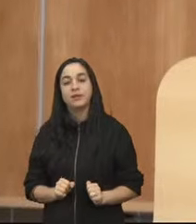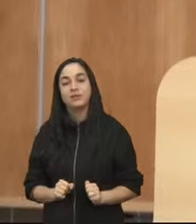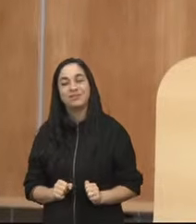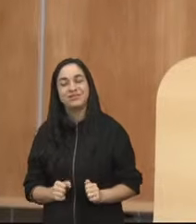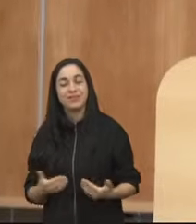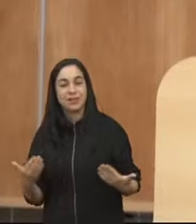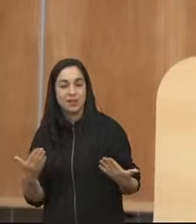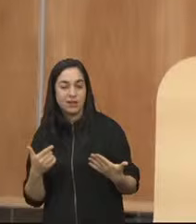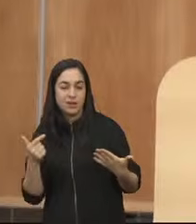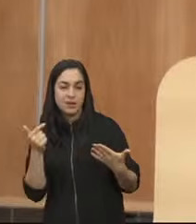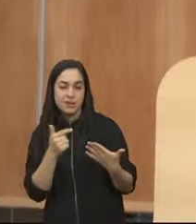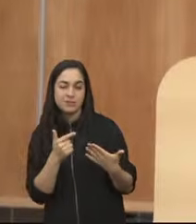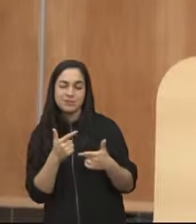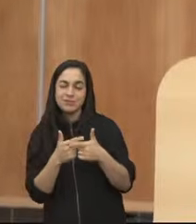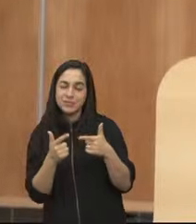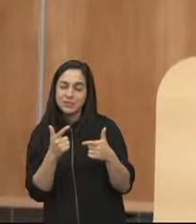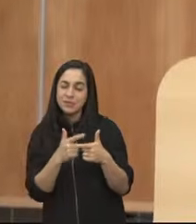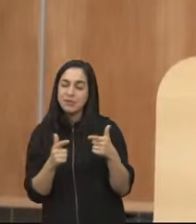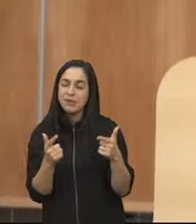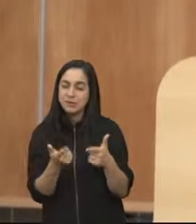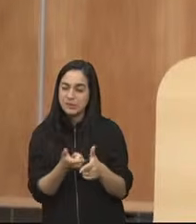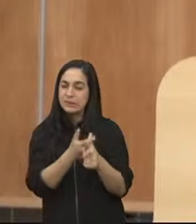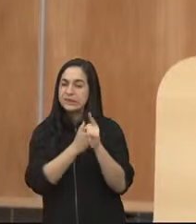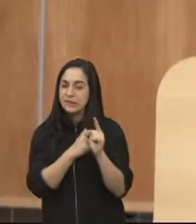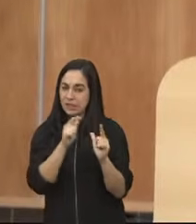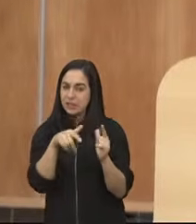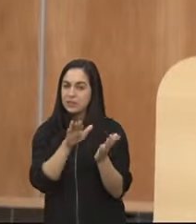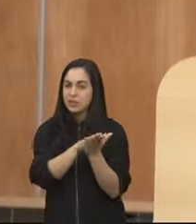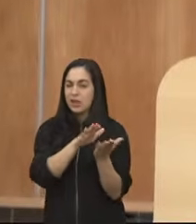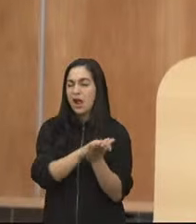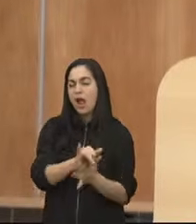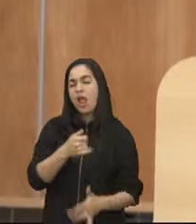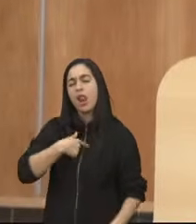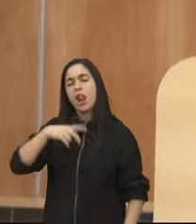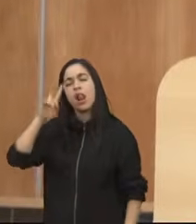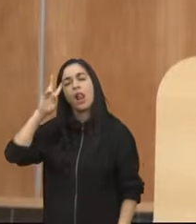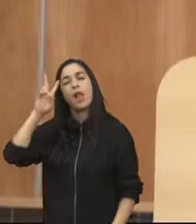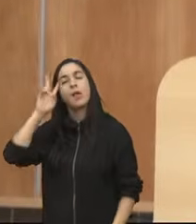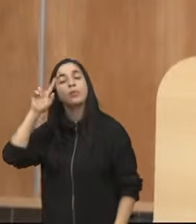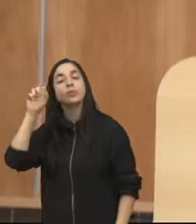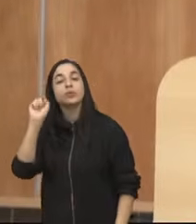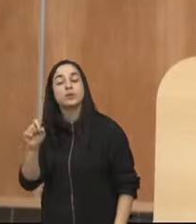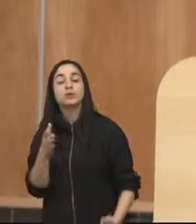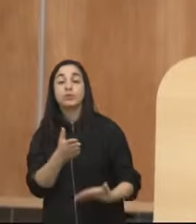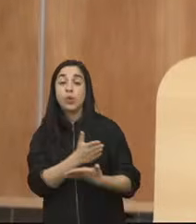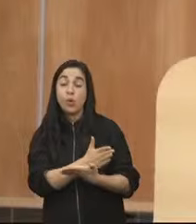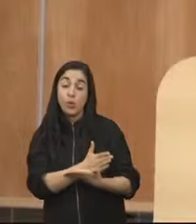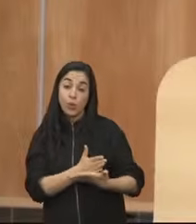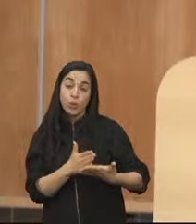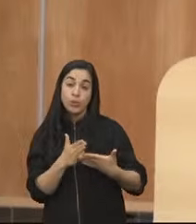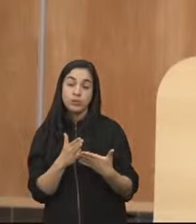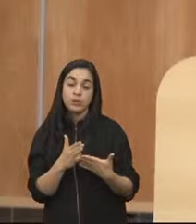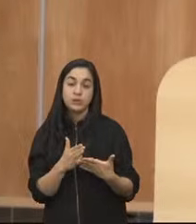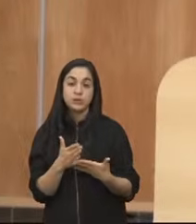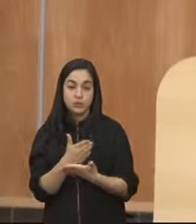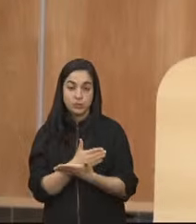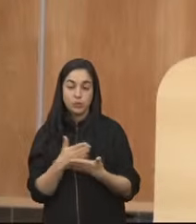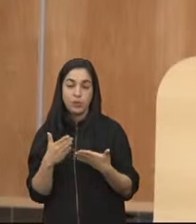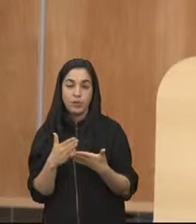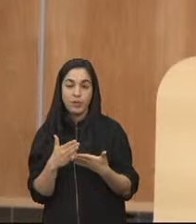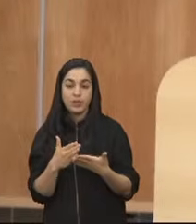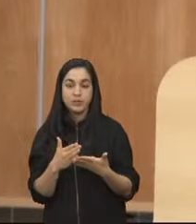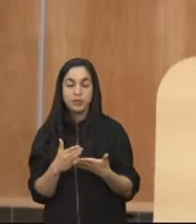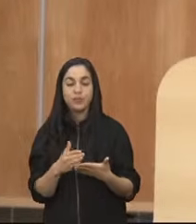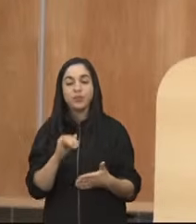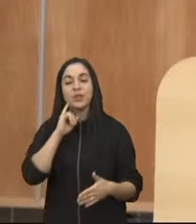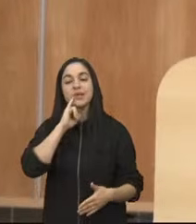esse caos financeiro Jacareí? Eu me lembro bem, Marcelo, que logo no início no mandato do